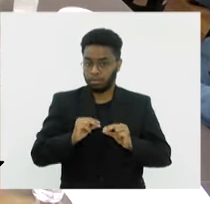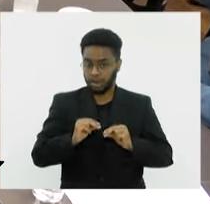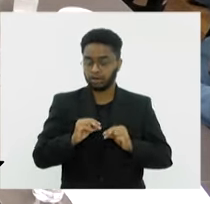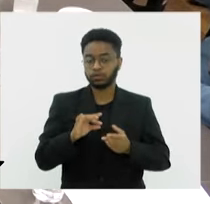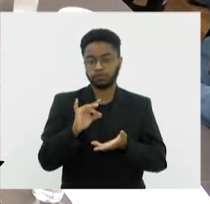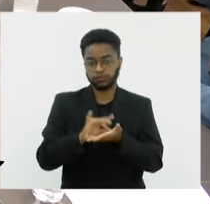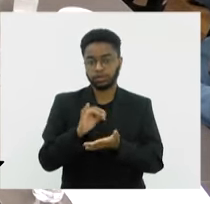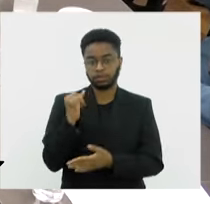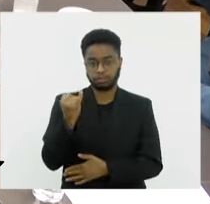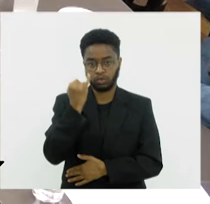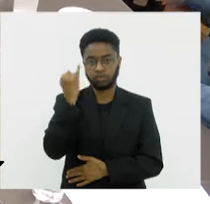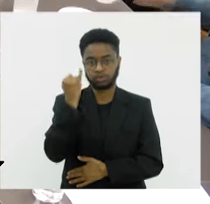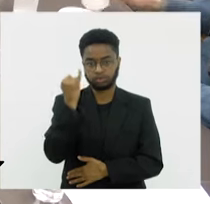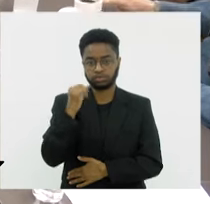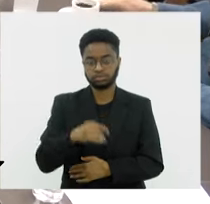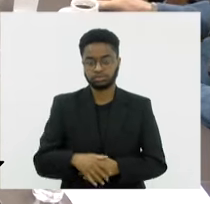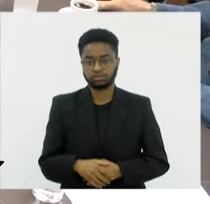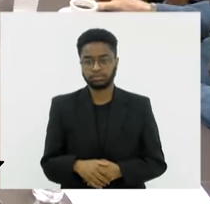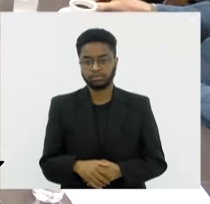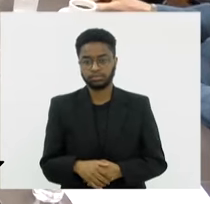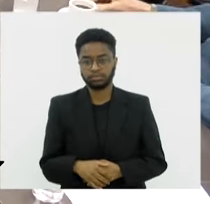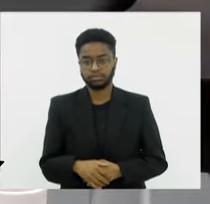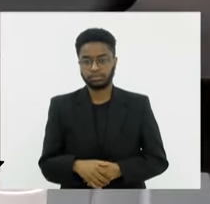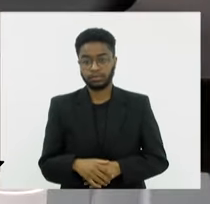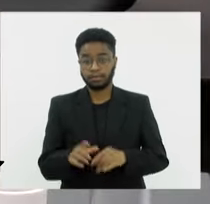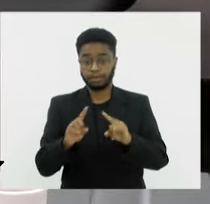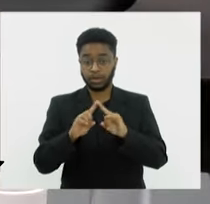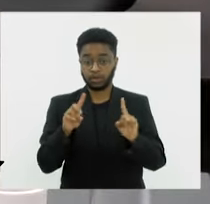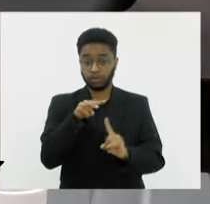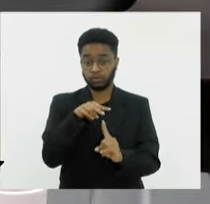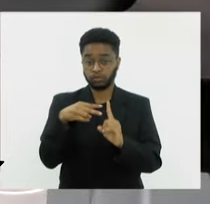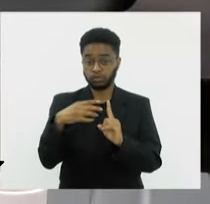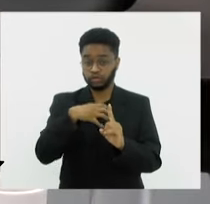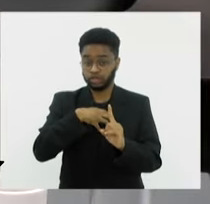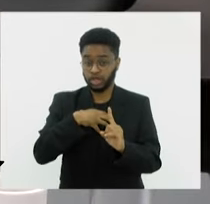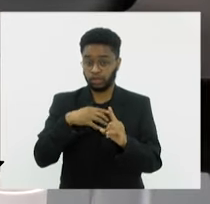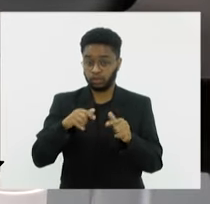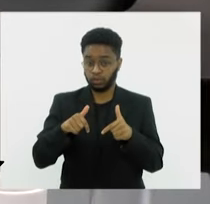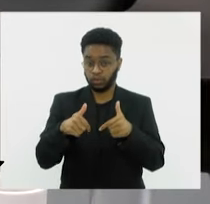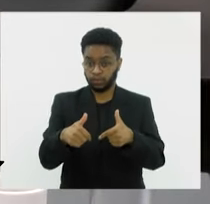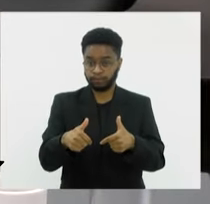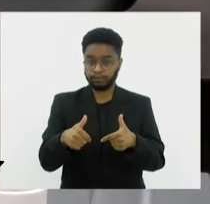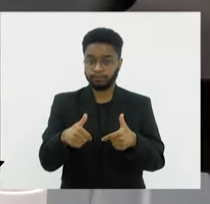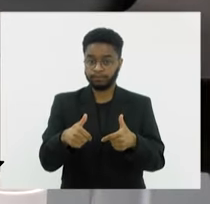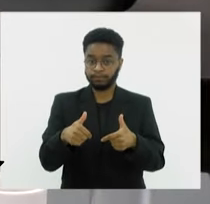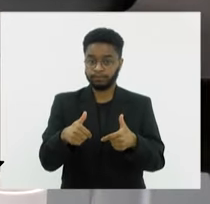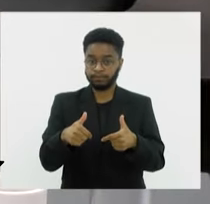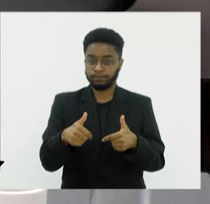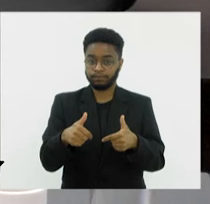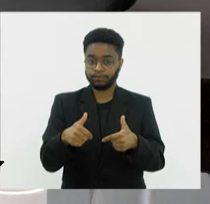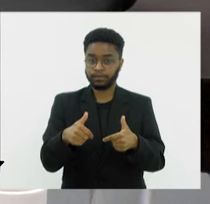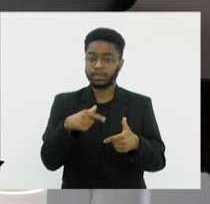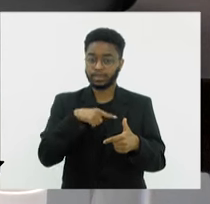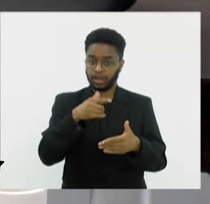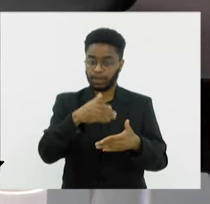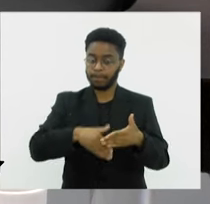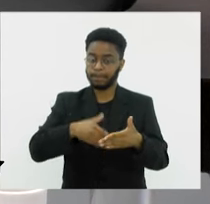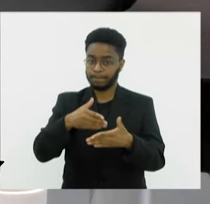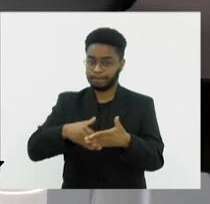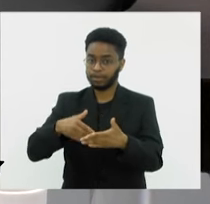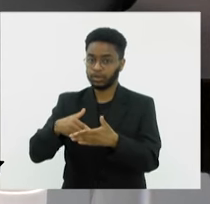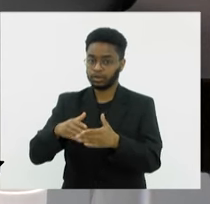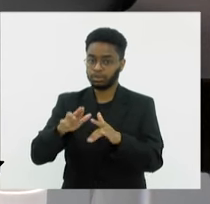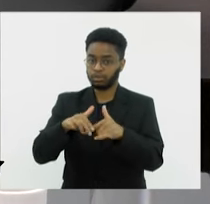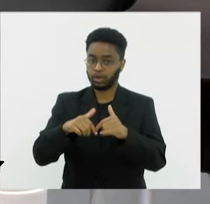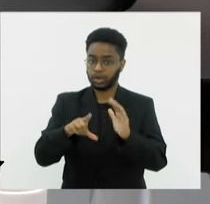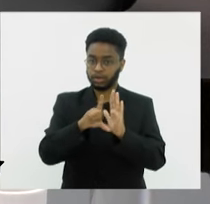é importante. Né? Mas, sob o ponto de vista da forma, é que tem um impeditivo